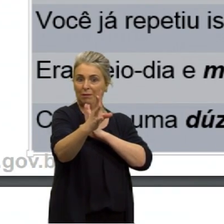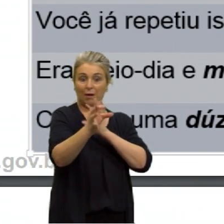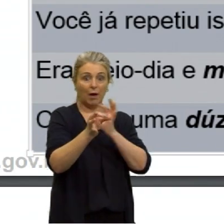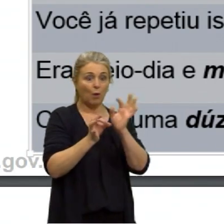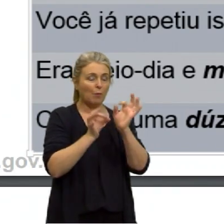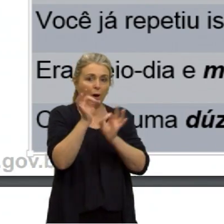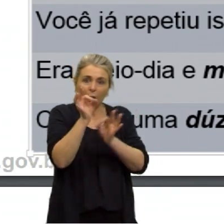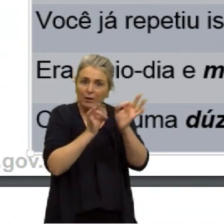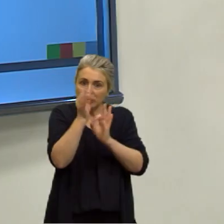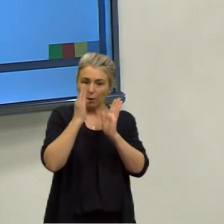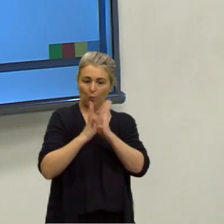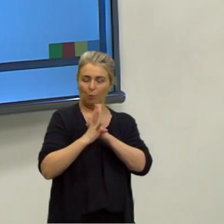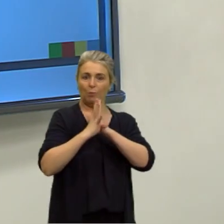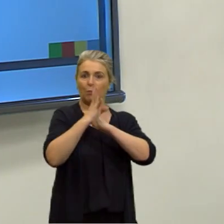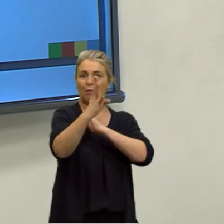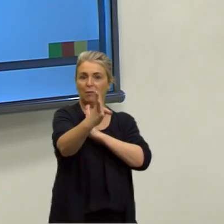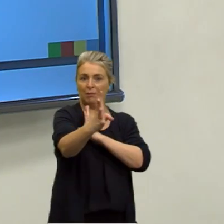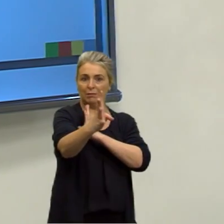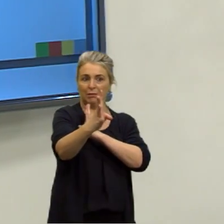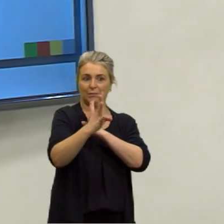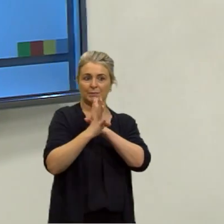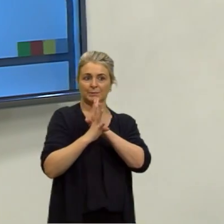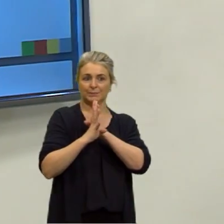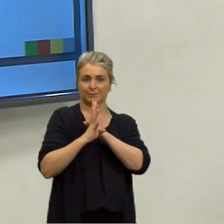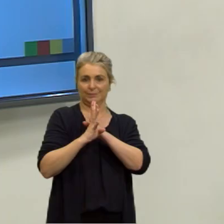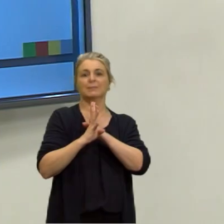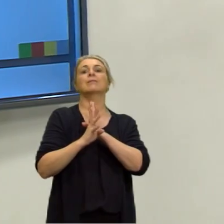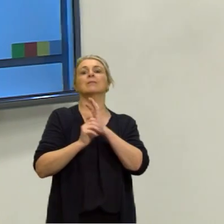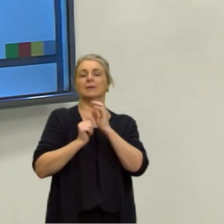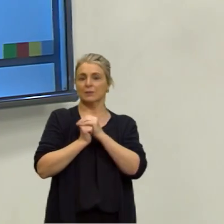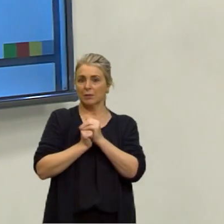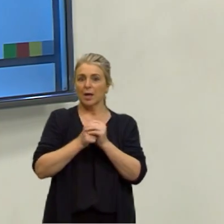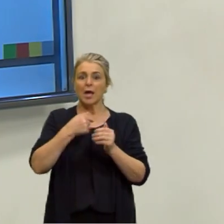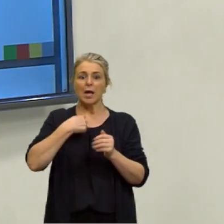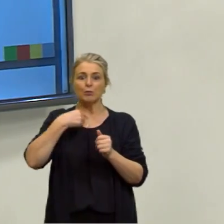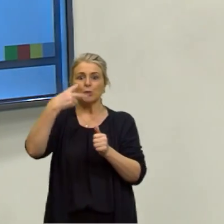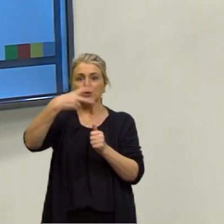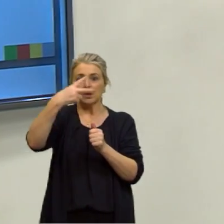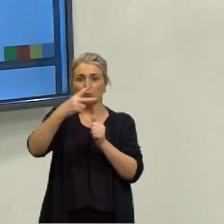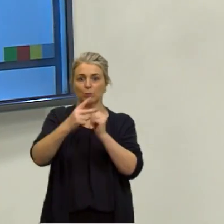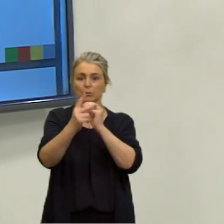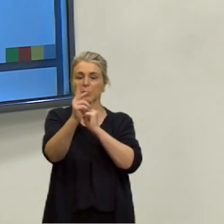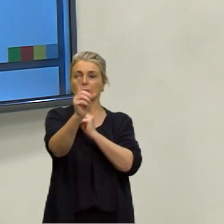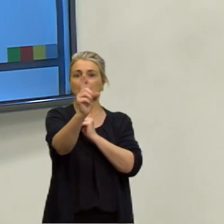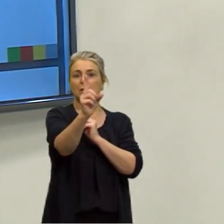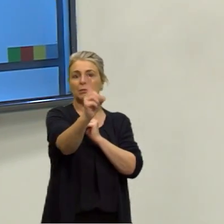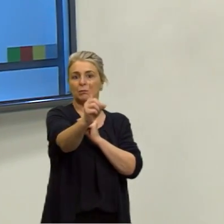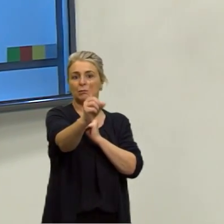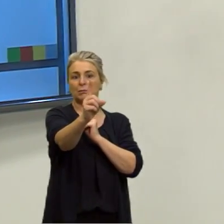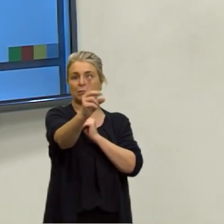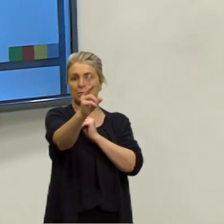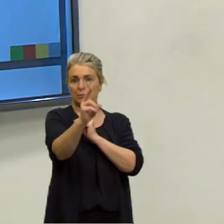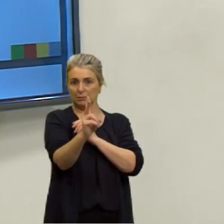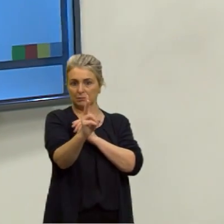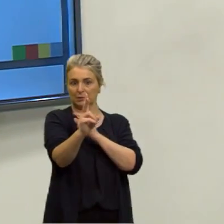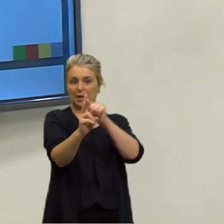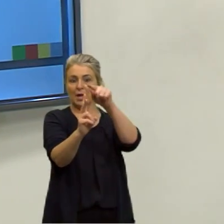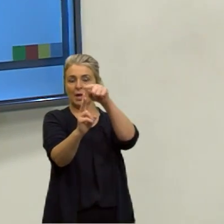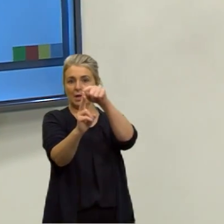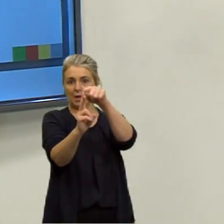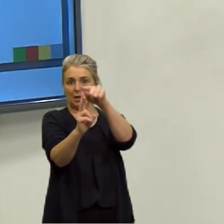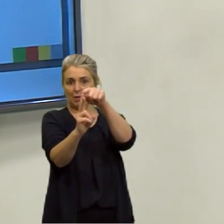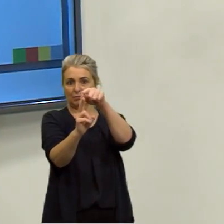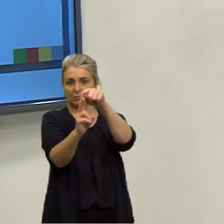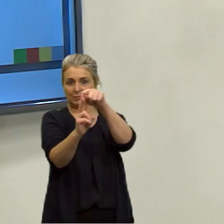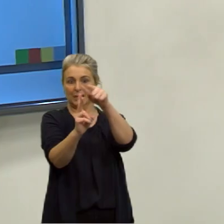algum momento vocês viram a sonhar eu sou o segundo da fila é o segundo da fila é aquele que fica atrás